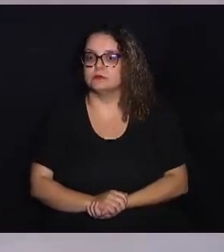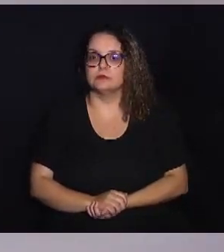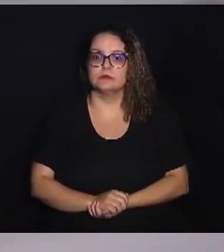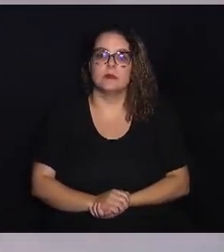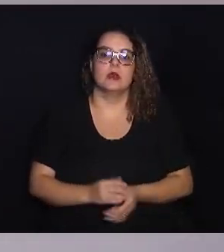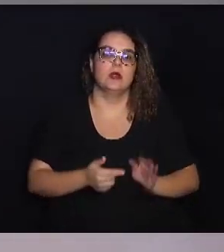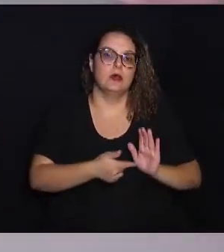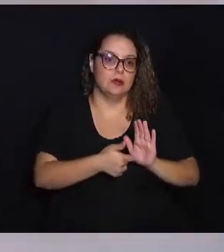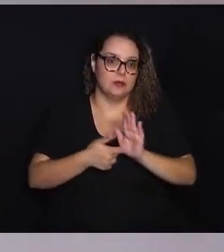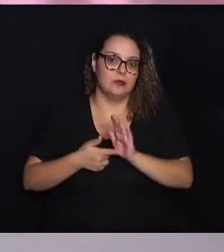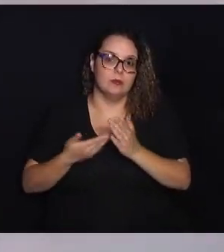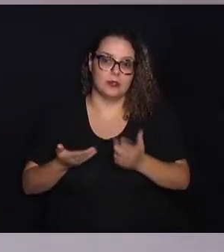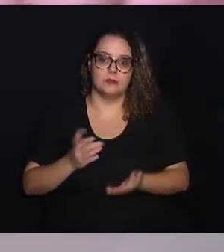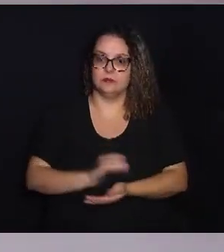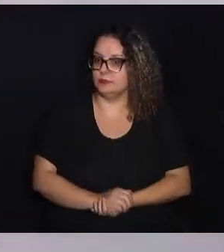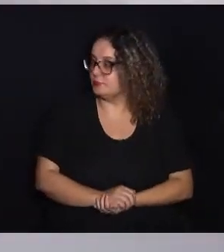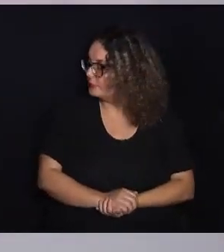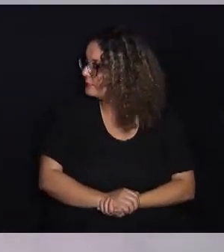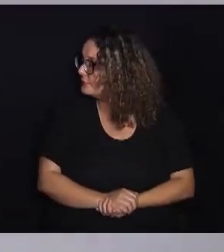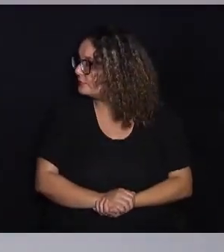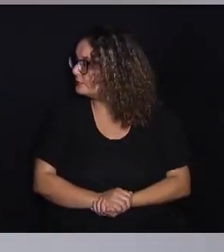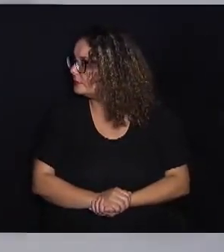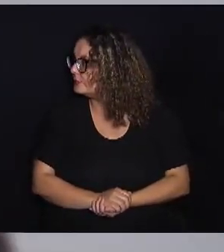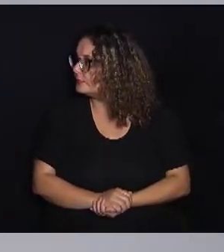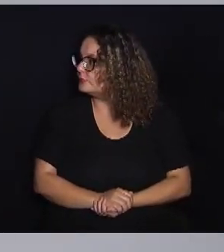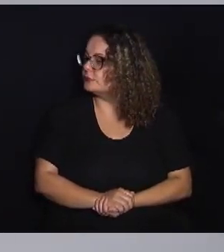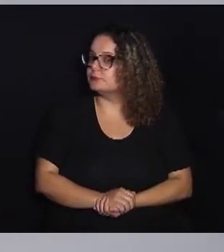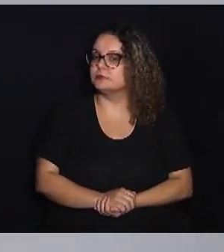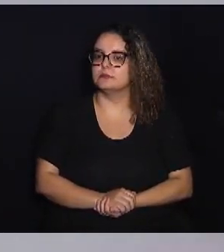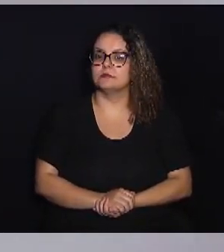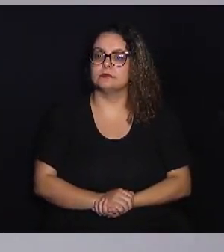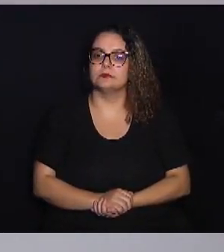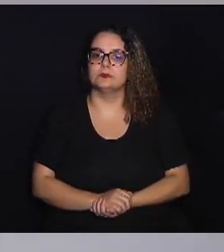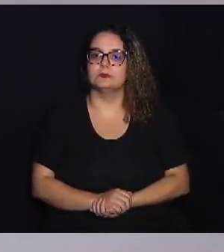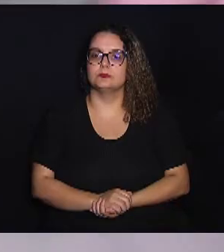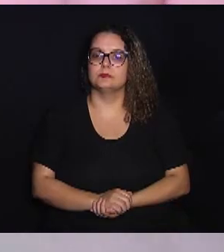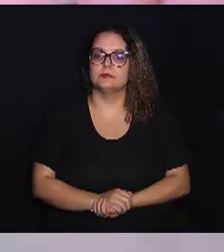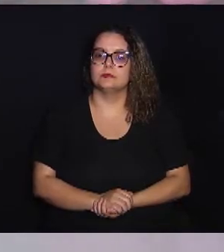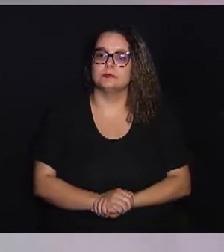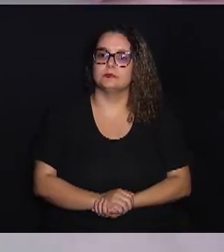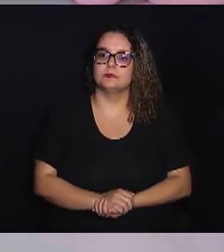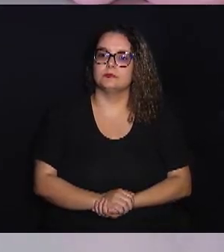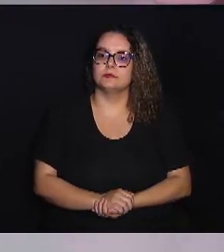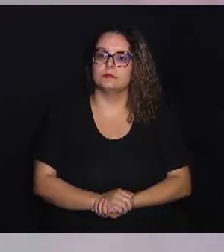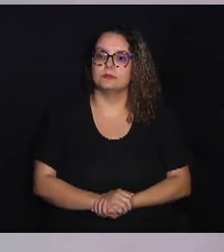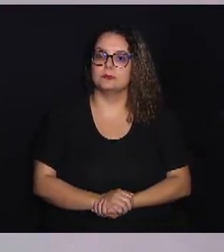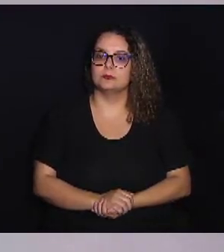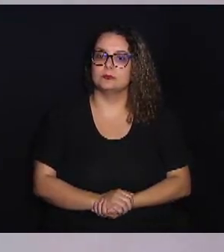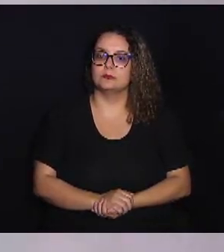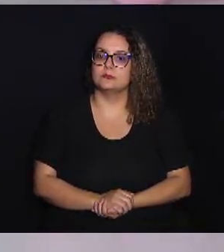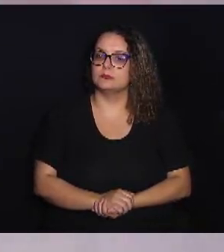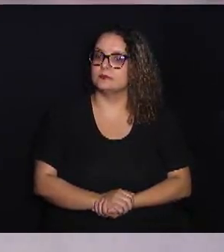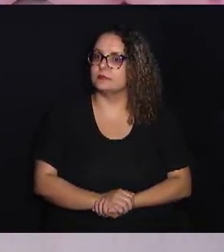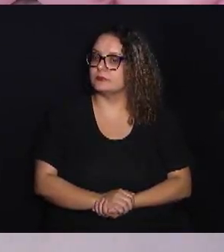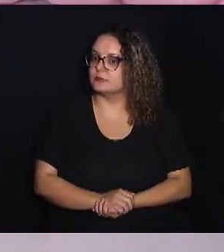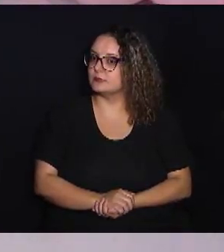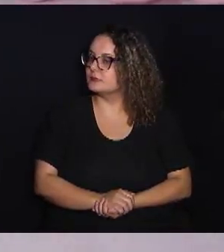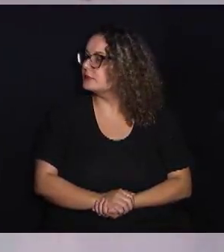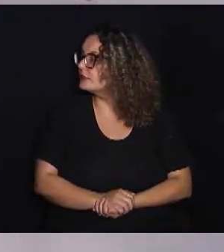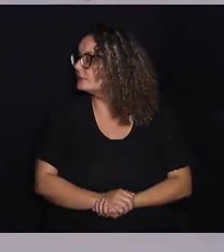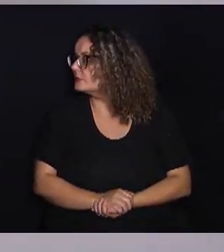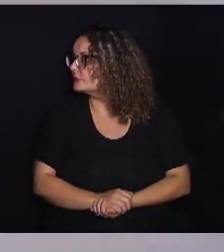mais, metade do bloco de cerâmica, que seria esse tanto aqui, demora, dependendo da